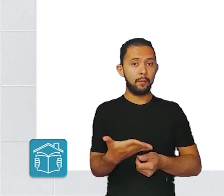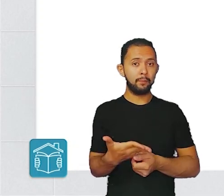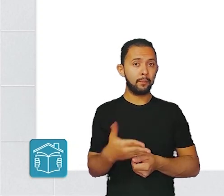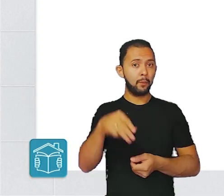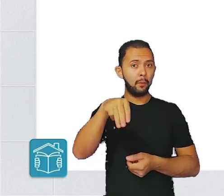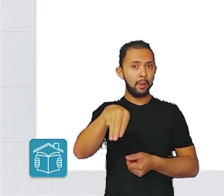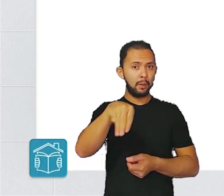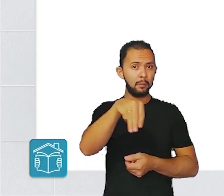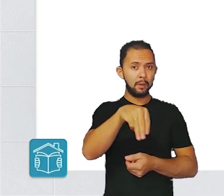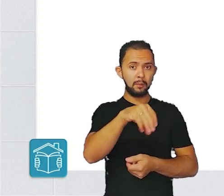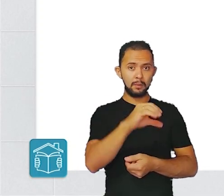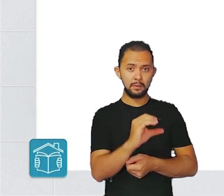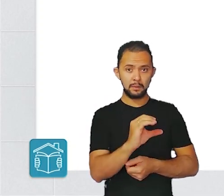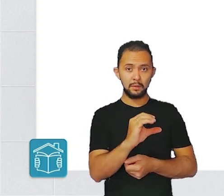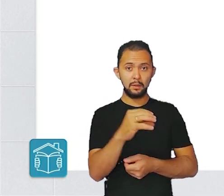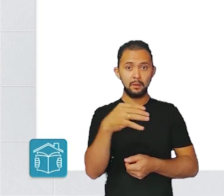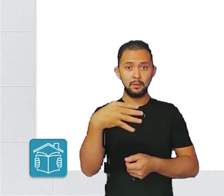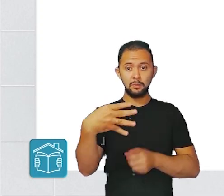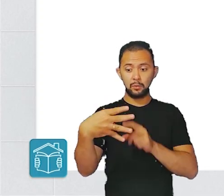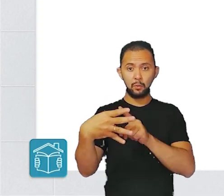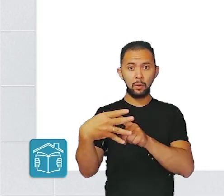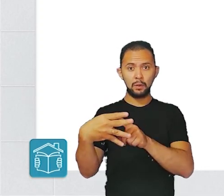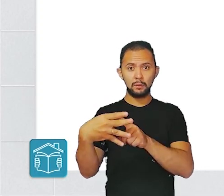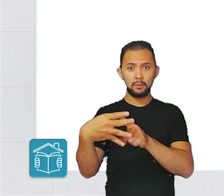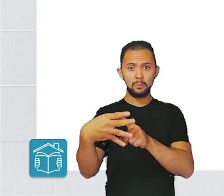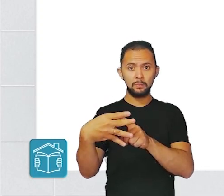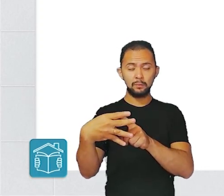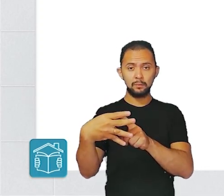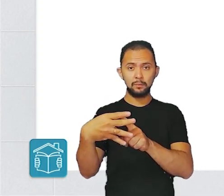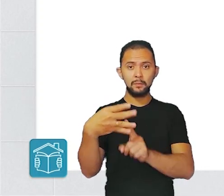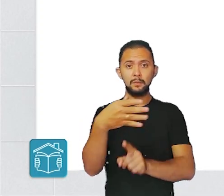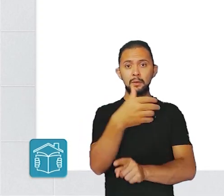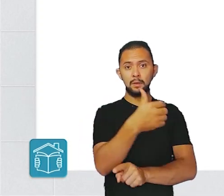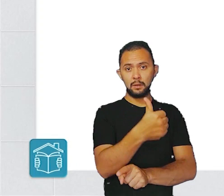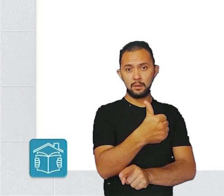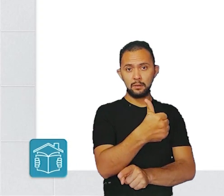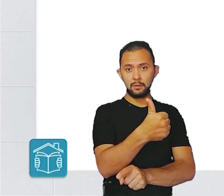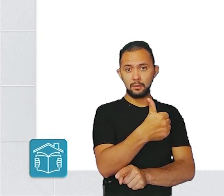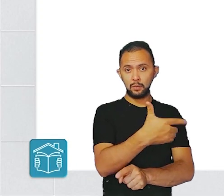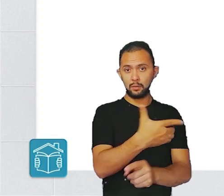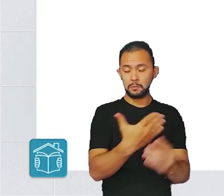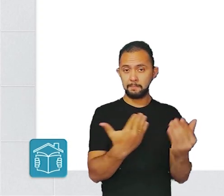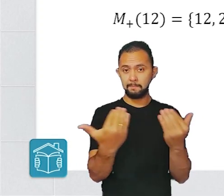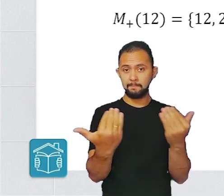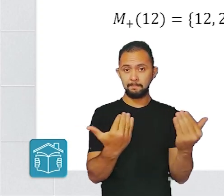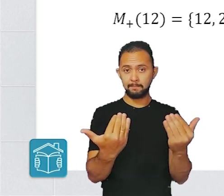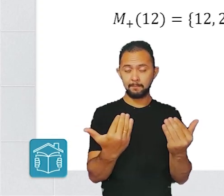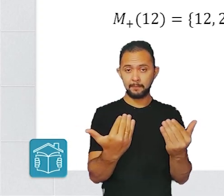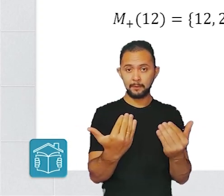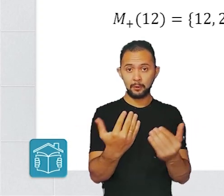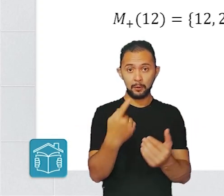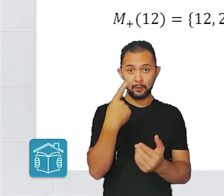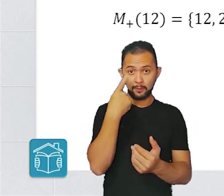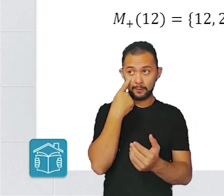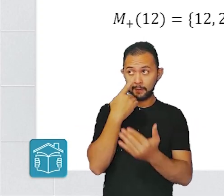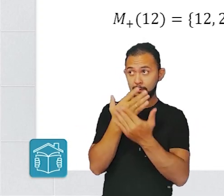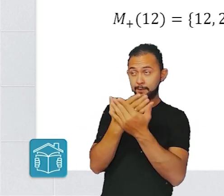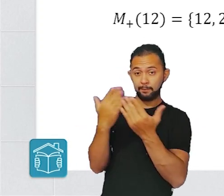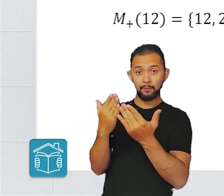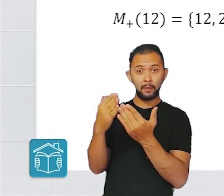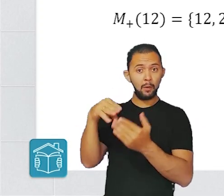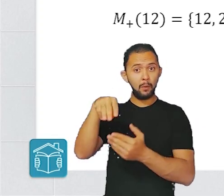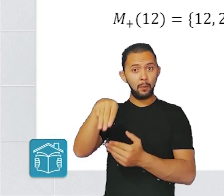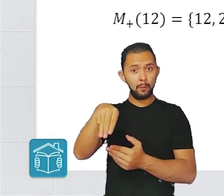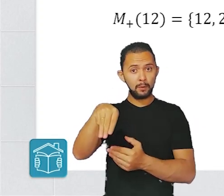múltiplo comum de 4 e 12? Eu vou colocar aqui para vocês os múltiplos positivos de 4, os múltiplos